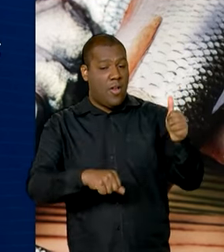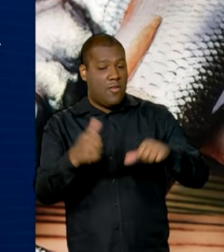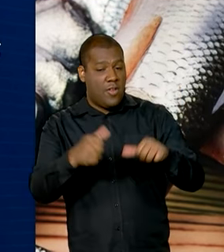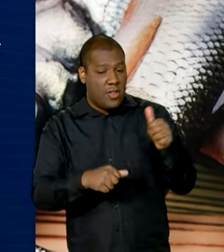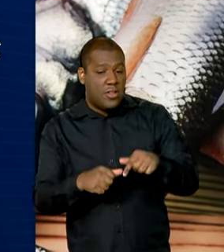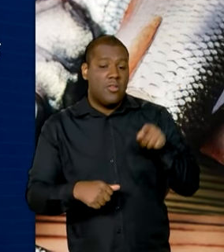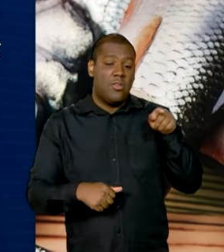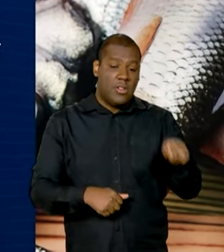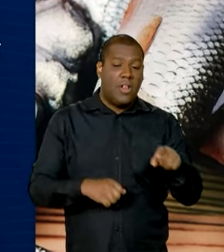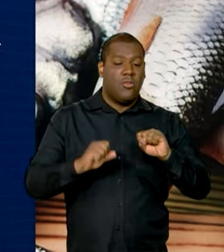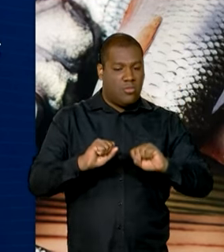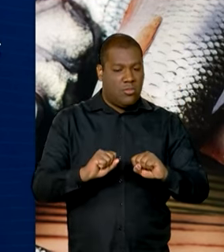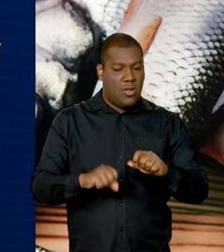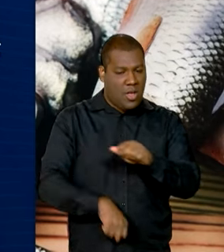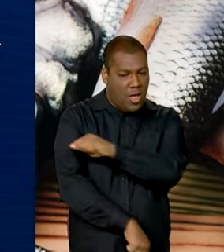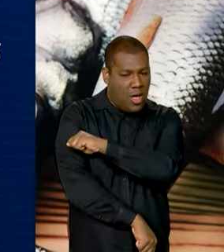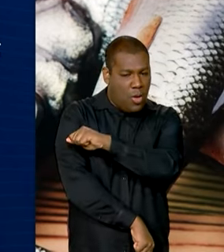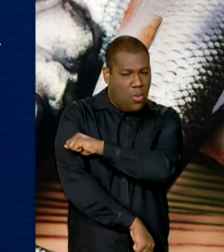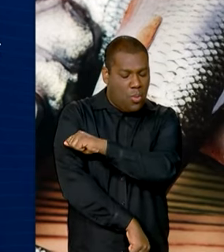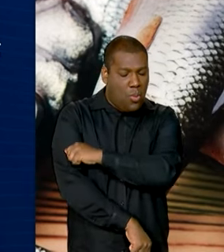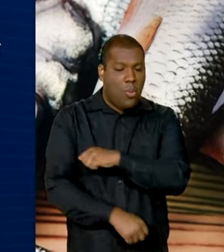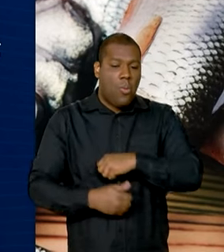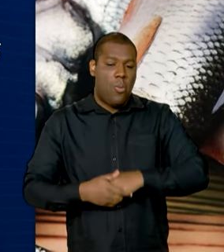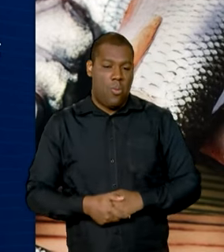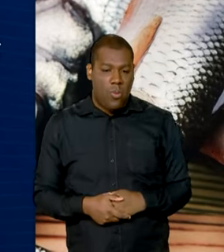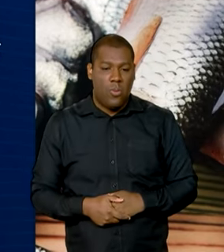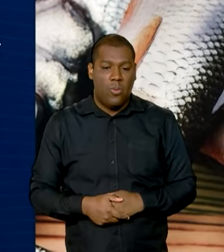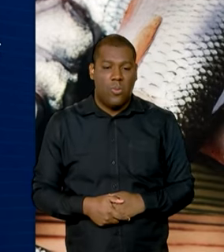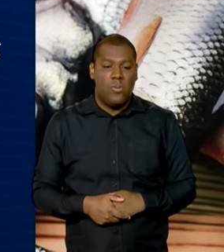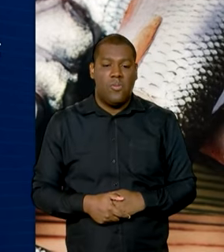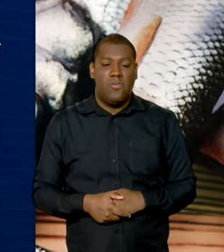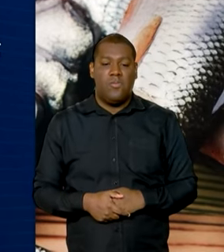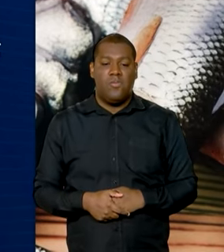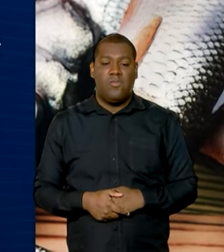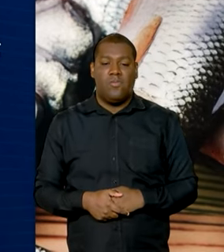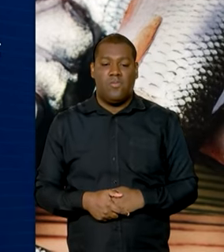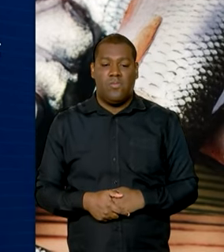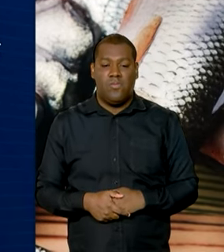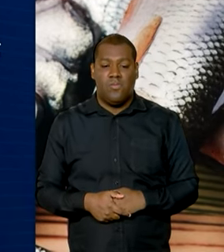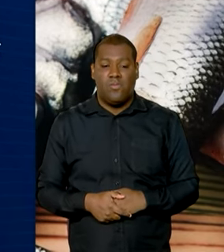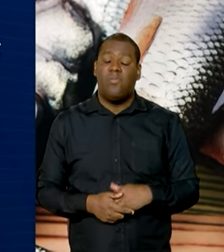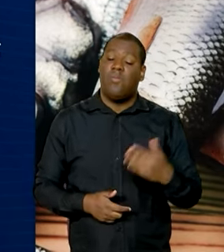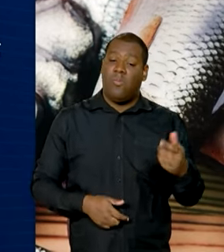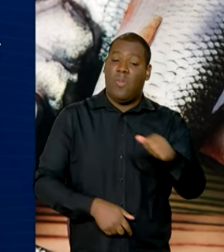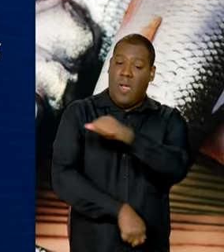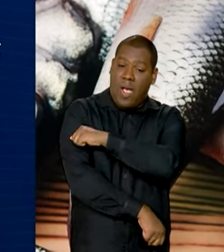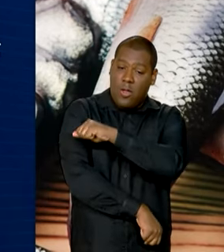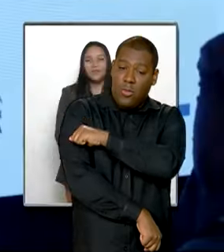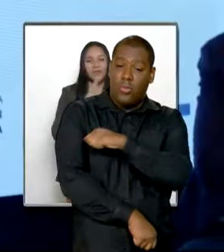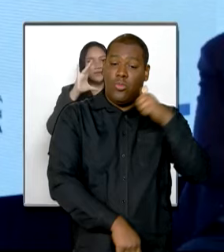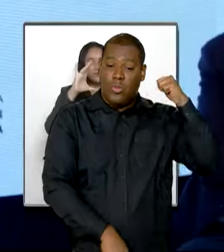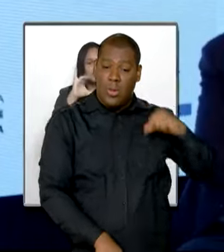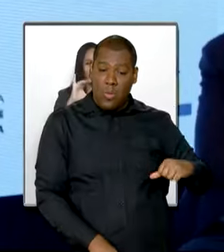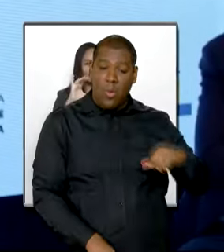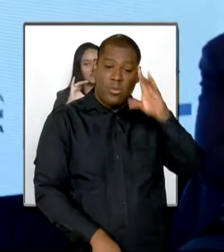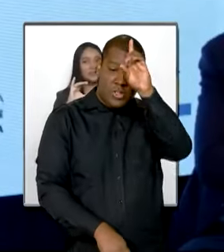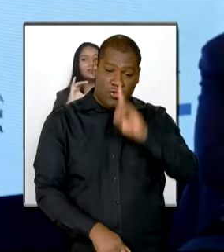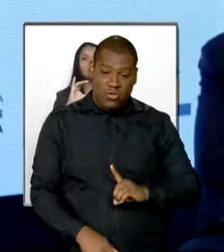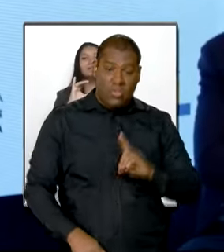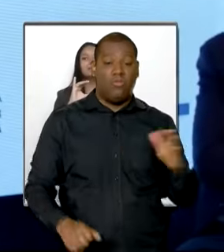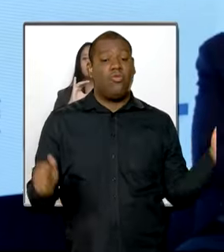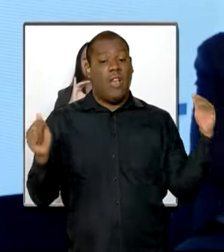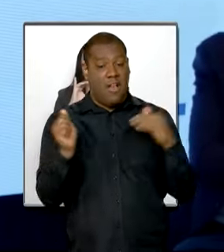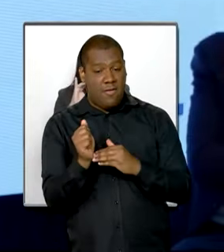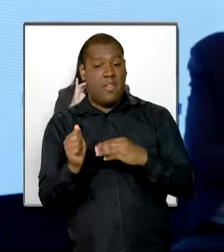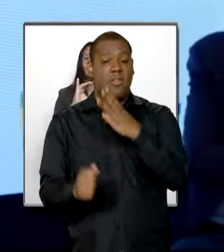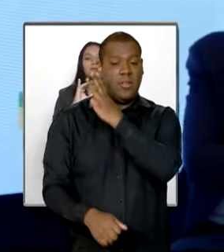desempenho escolar. Também poderão acompanhar o bolsista até a conclusão do ensino médio. Uma iniciativa que